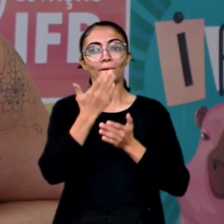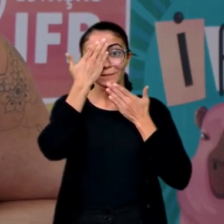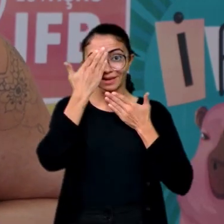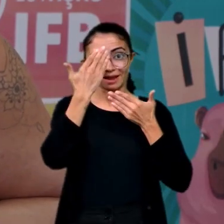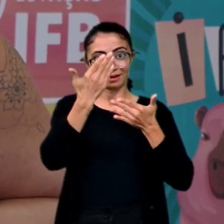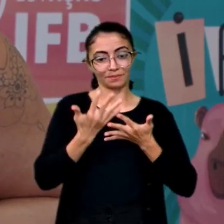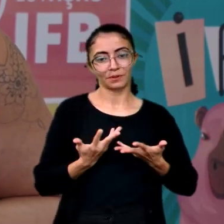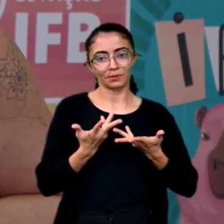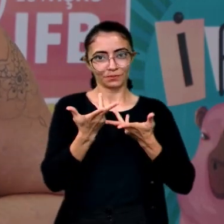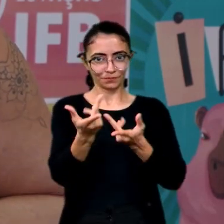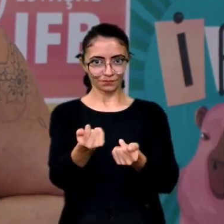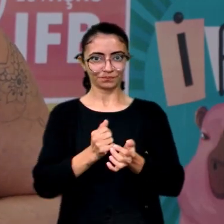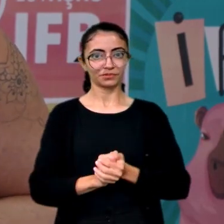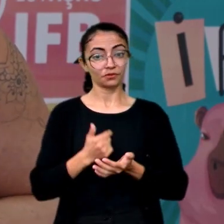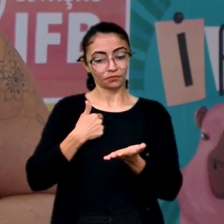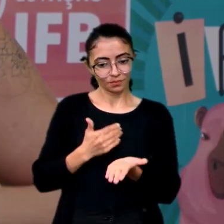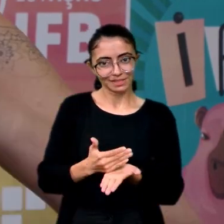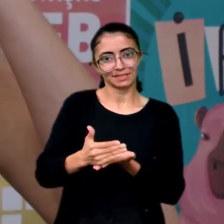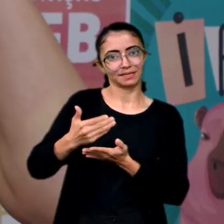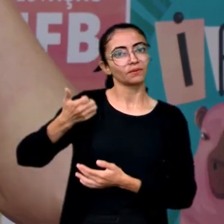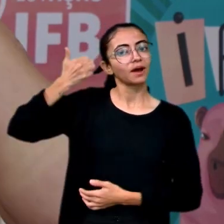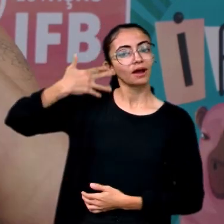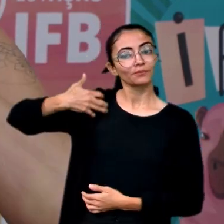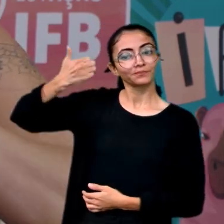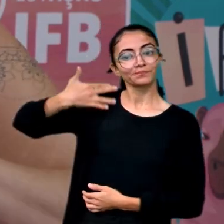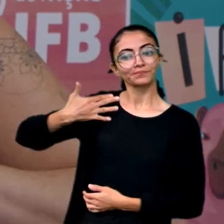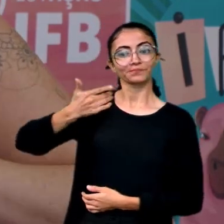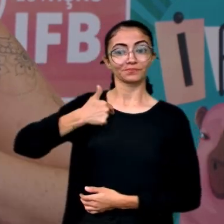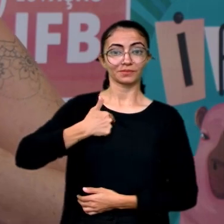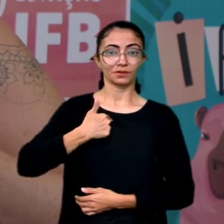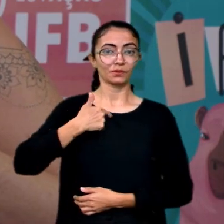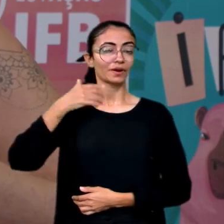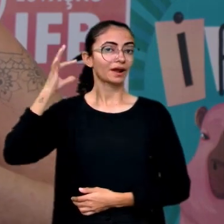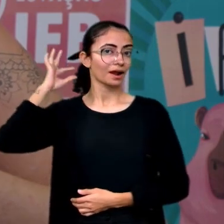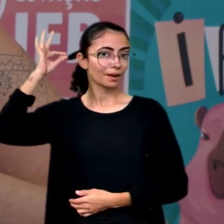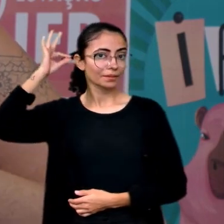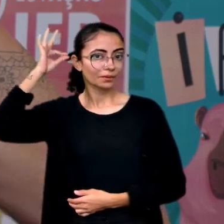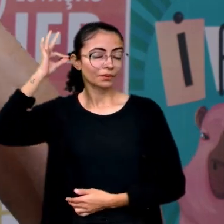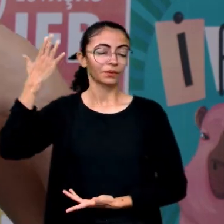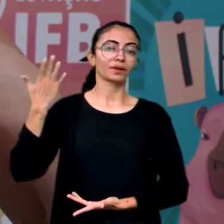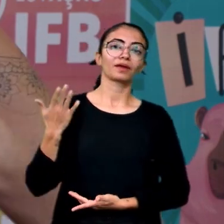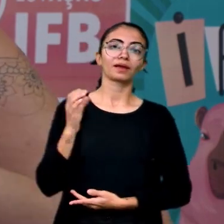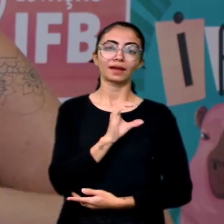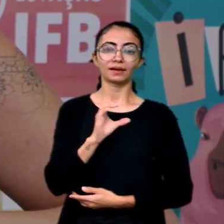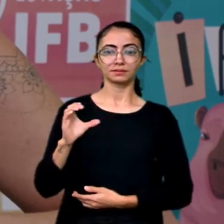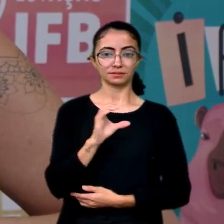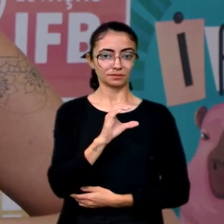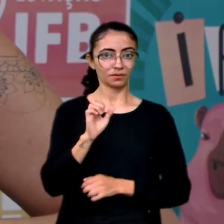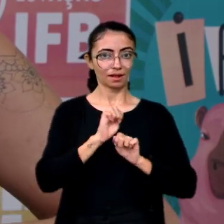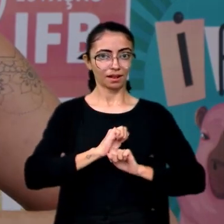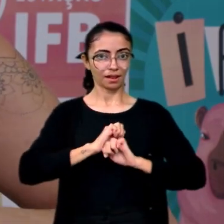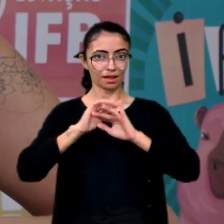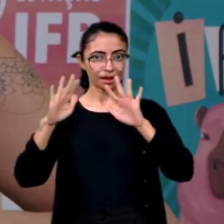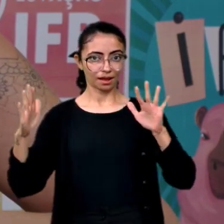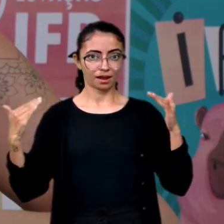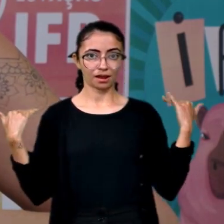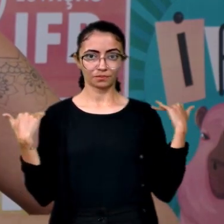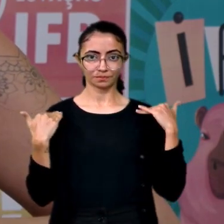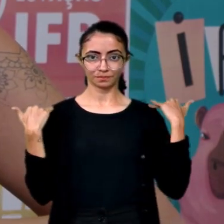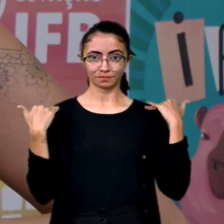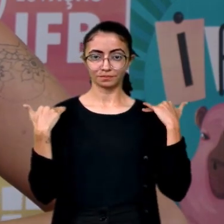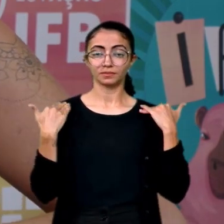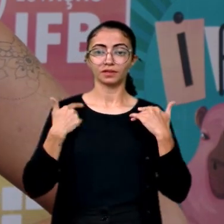também com a minha audiodescrição, eu tenho cabelo castanho, claro, na altura dos ombros, sou